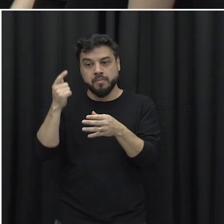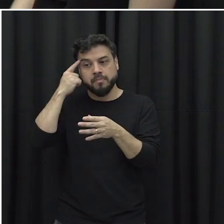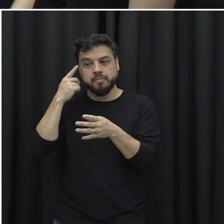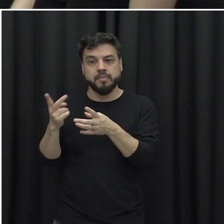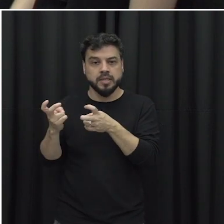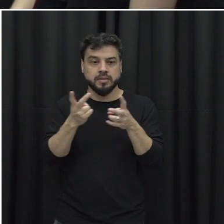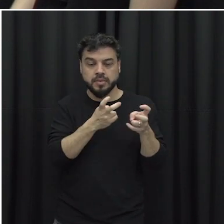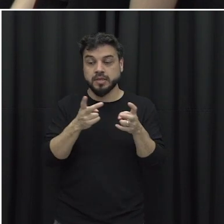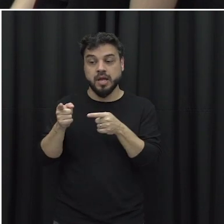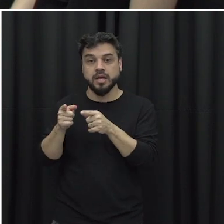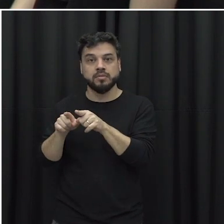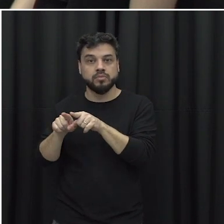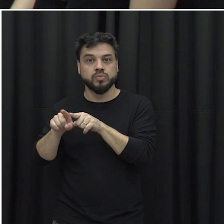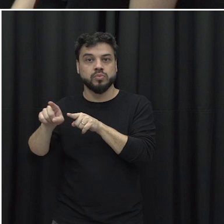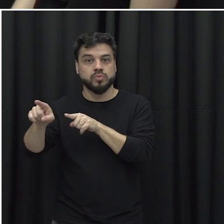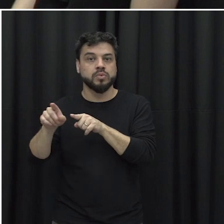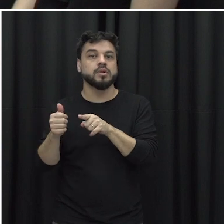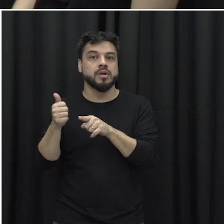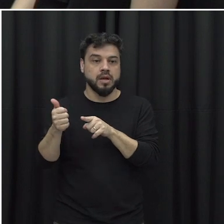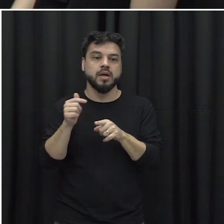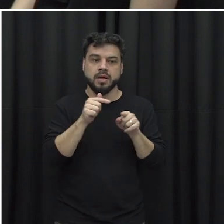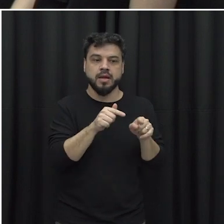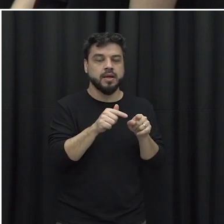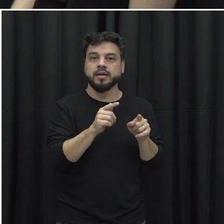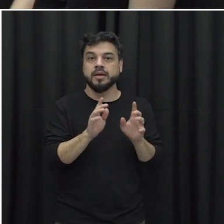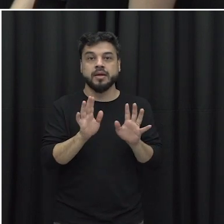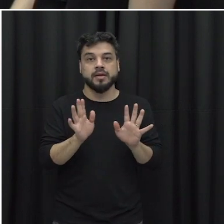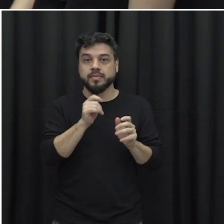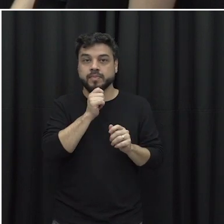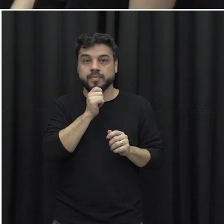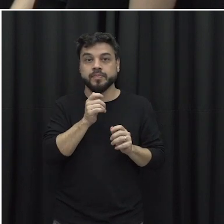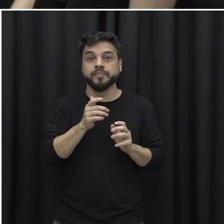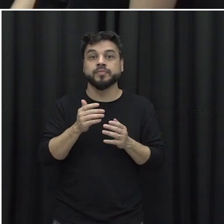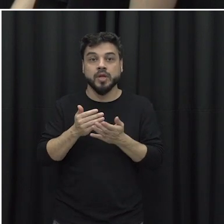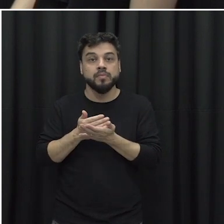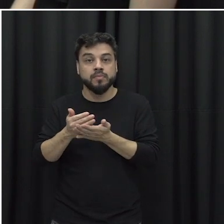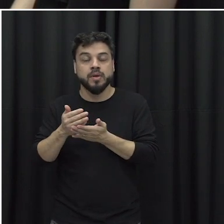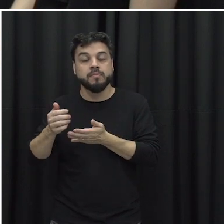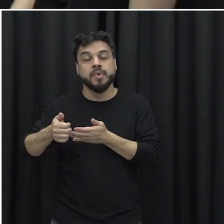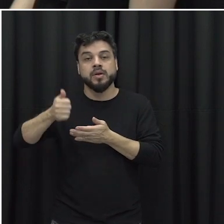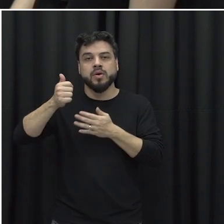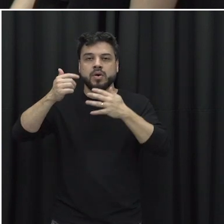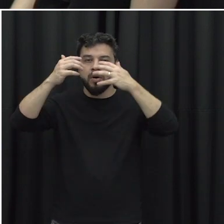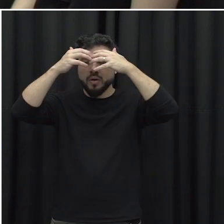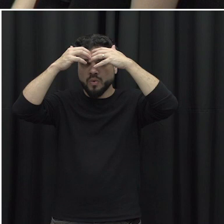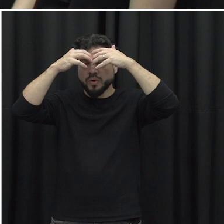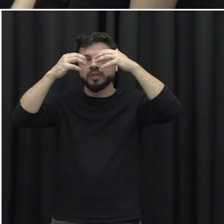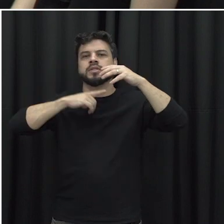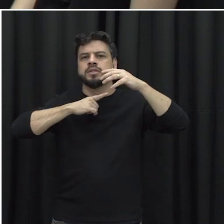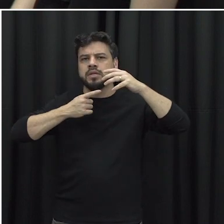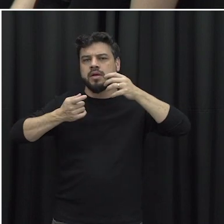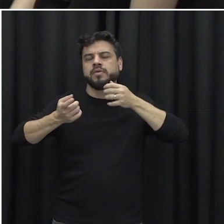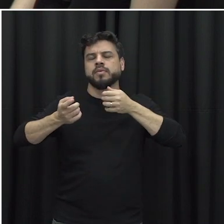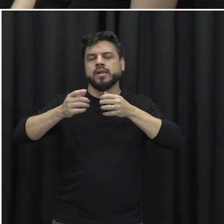a mesma melhora que teve esse paciente. Então a gente percebeu uma melhora cognitiva inicial, o paciente recuperou um pouco do